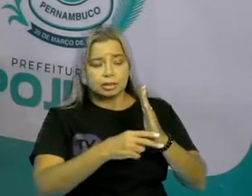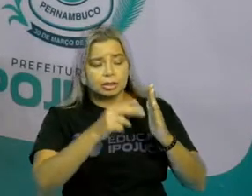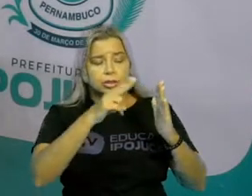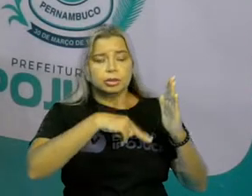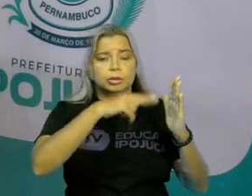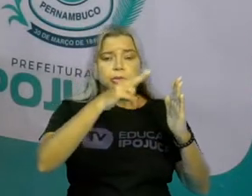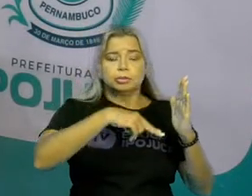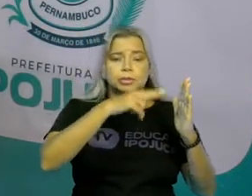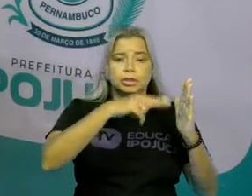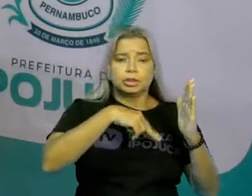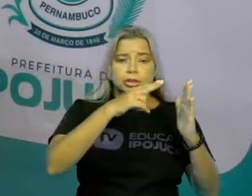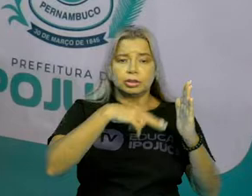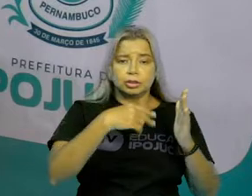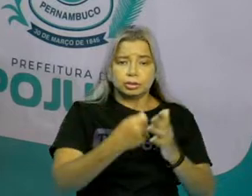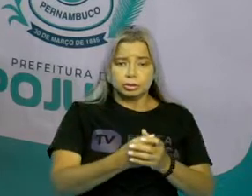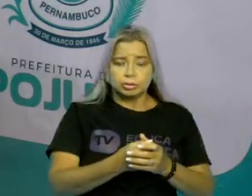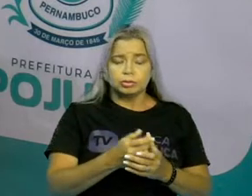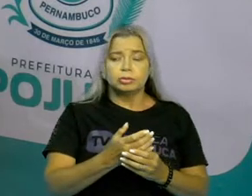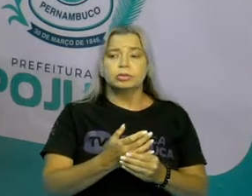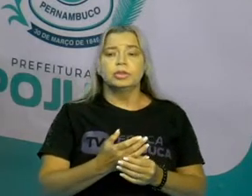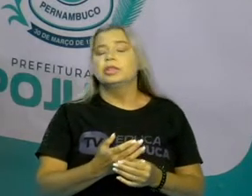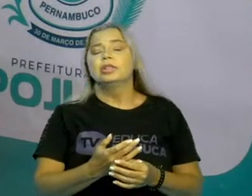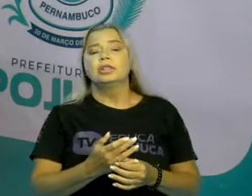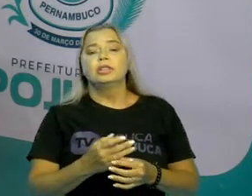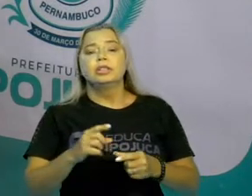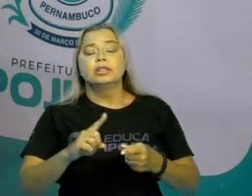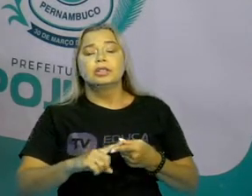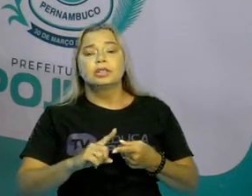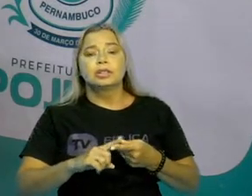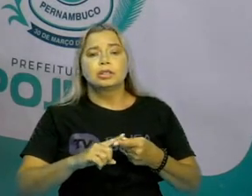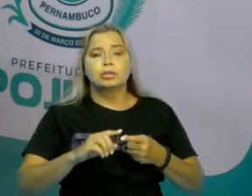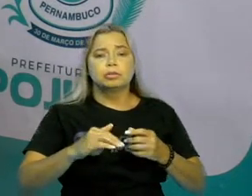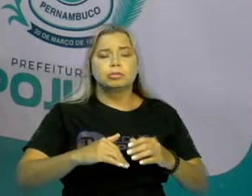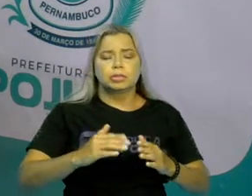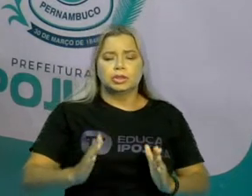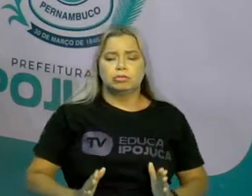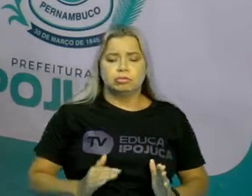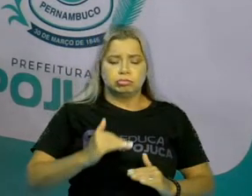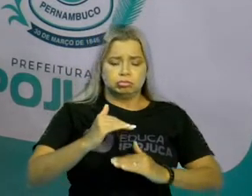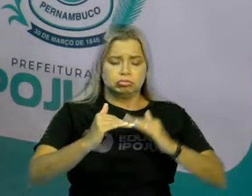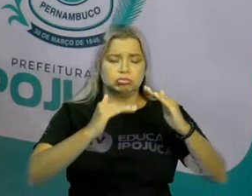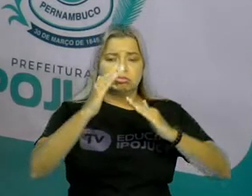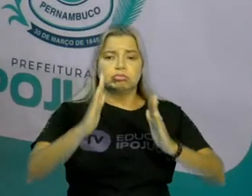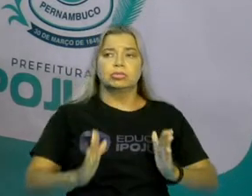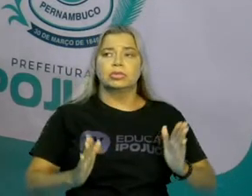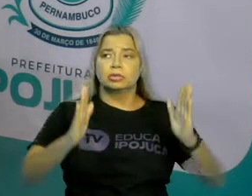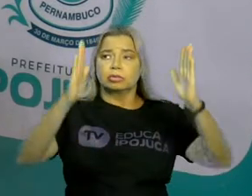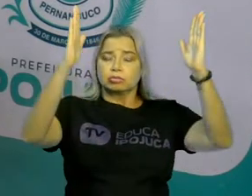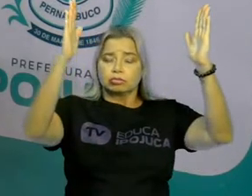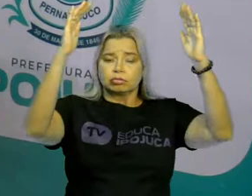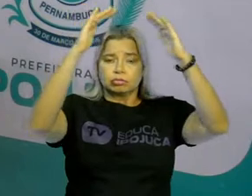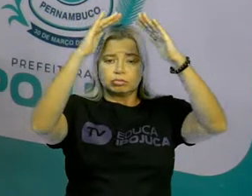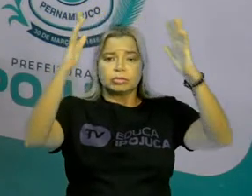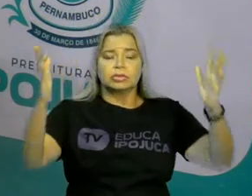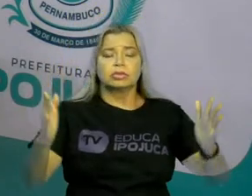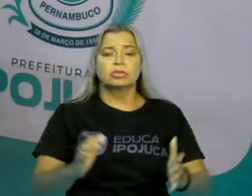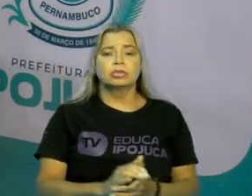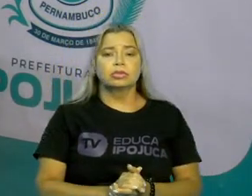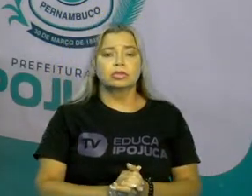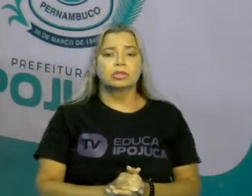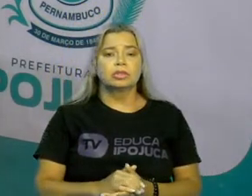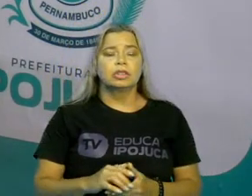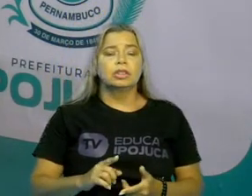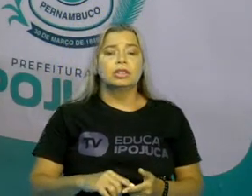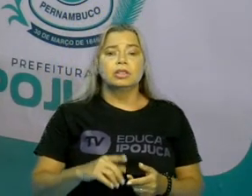Nordeste, a arquitetura, que são justamente as construções dos prédios, né, os prédios arquitetônicos. Quem for